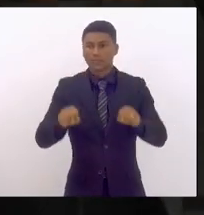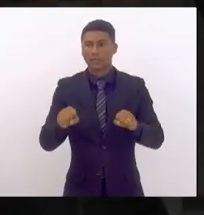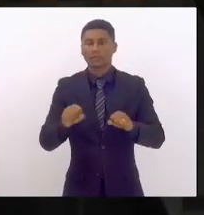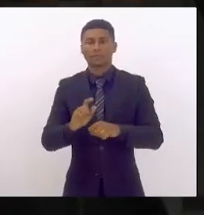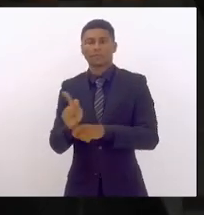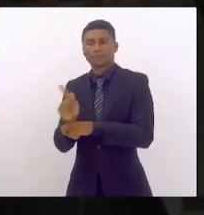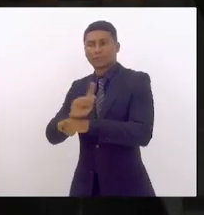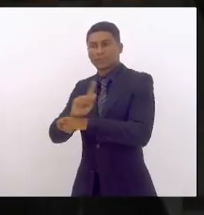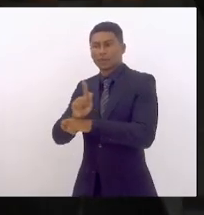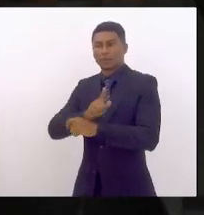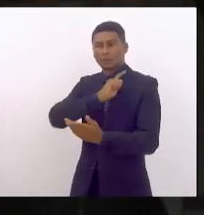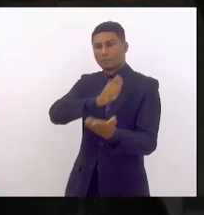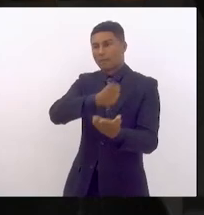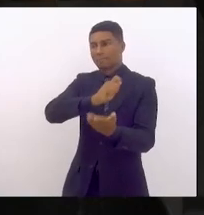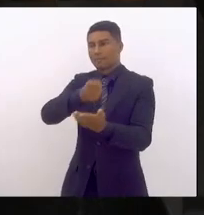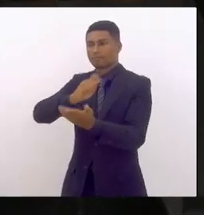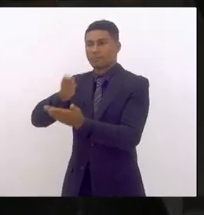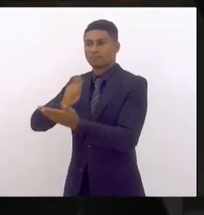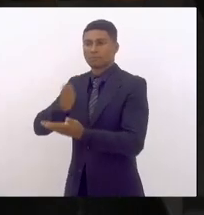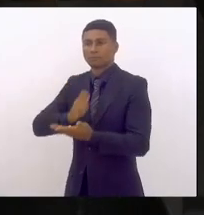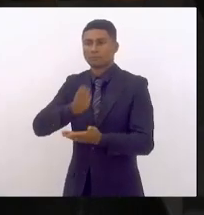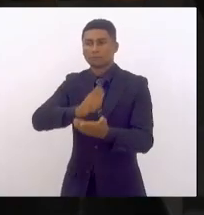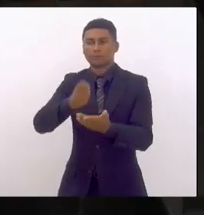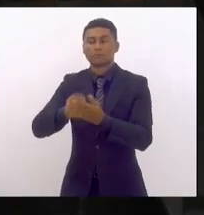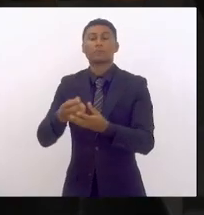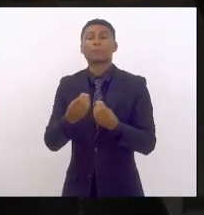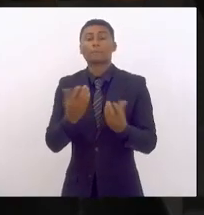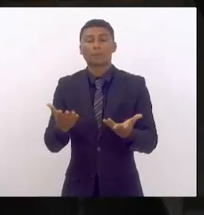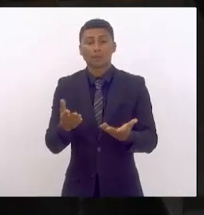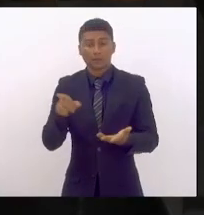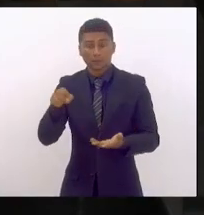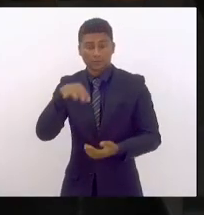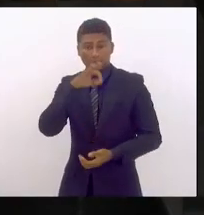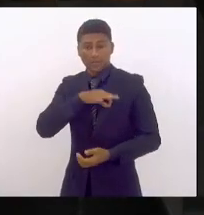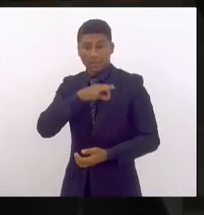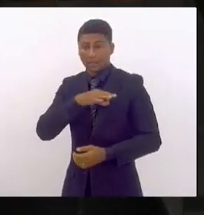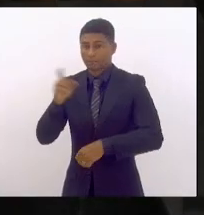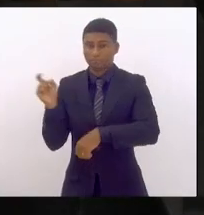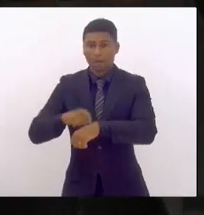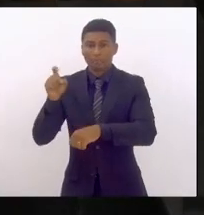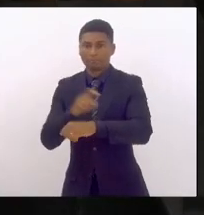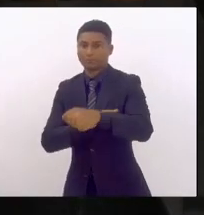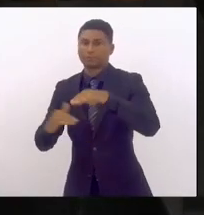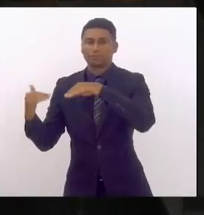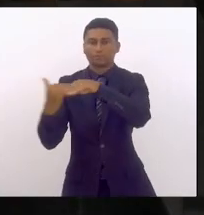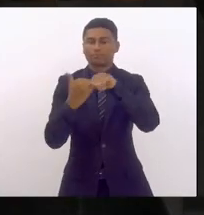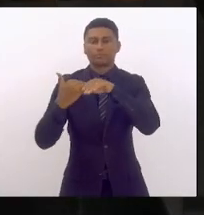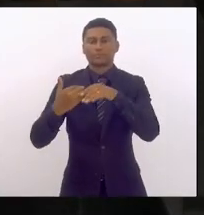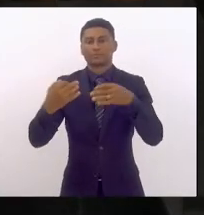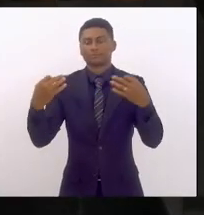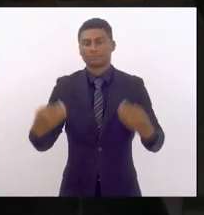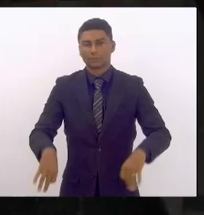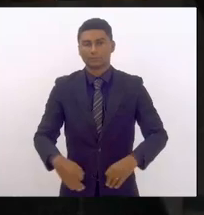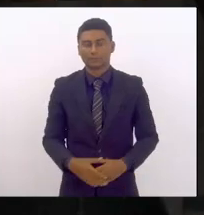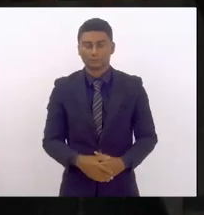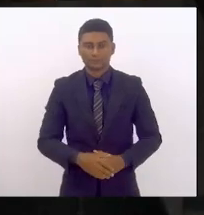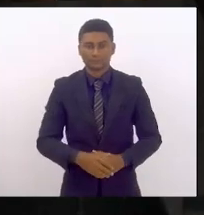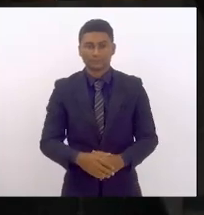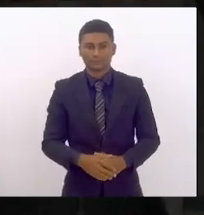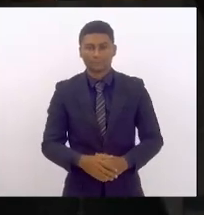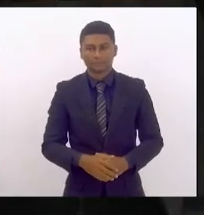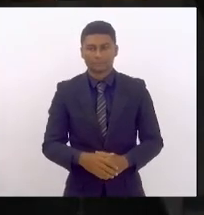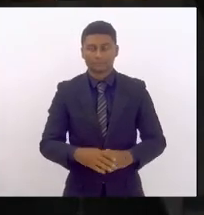de folha de pagamento visando viabilizar as revisões automáticas das pensões reajustadas pela paridade